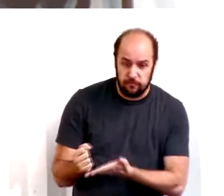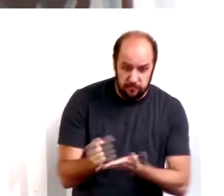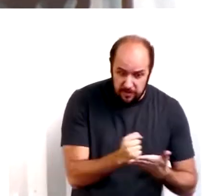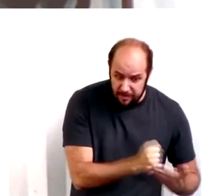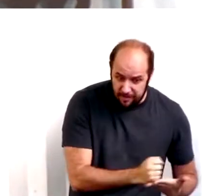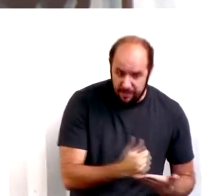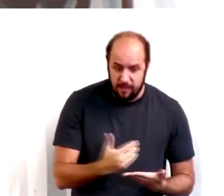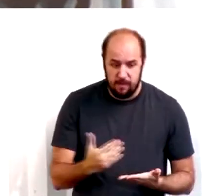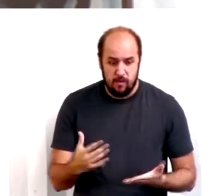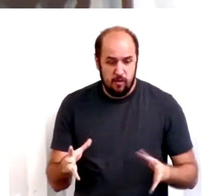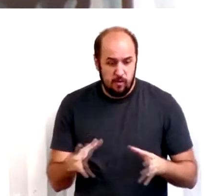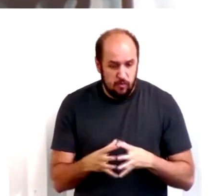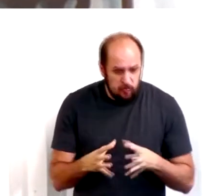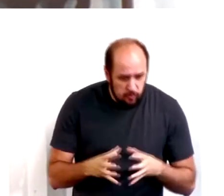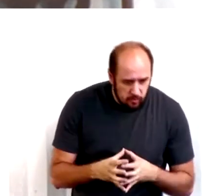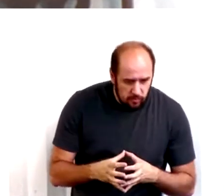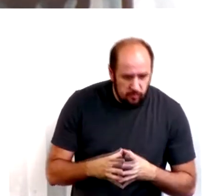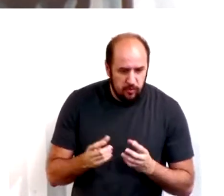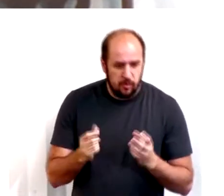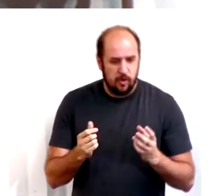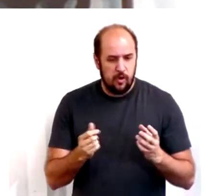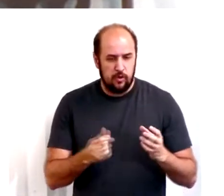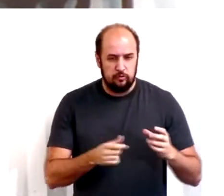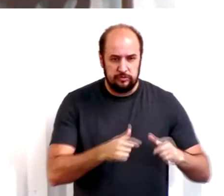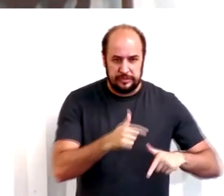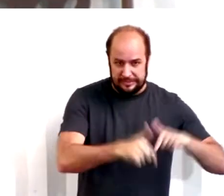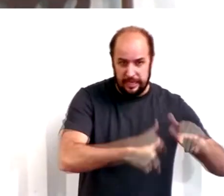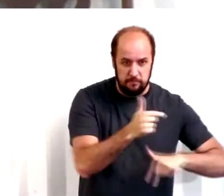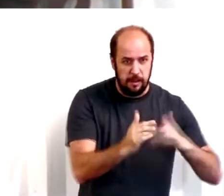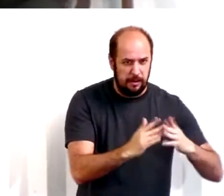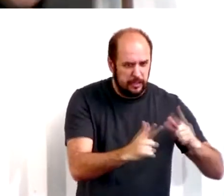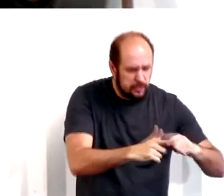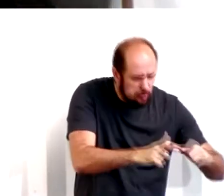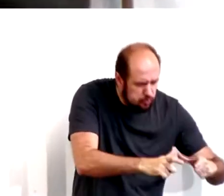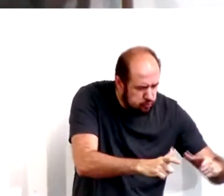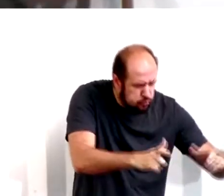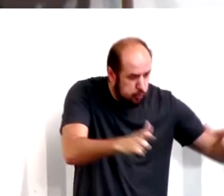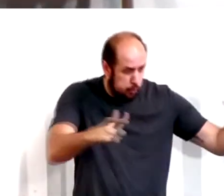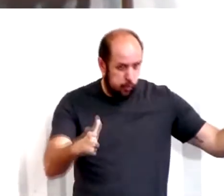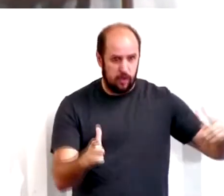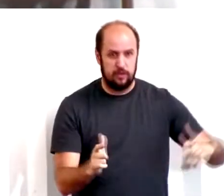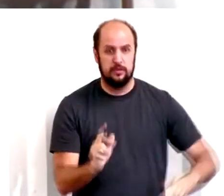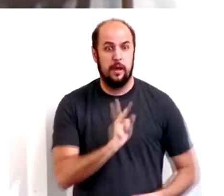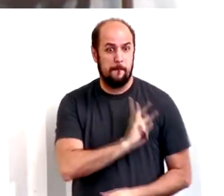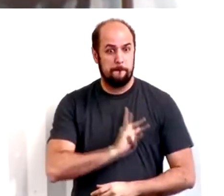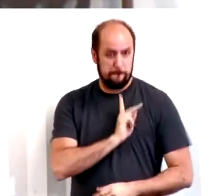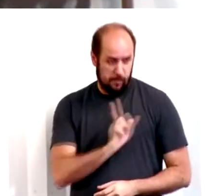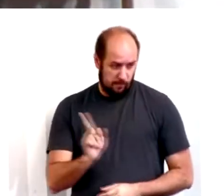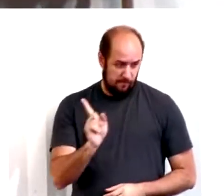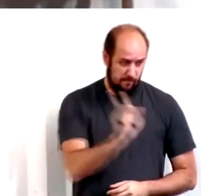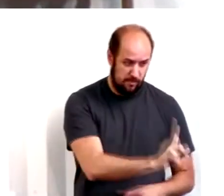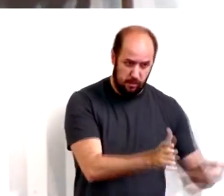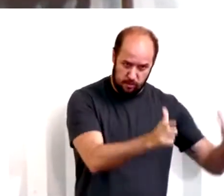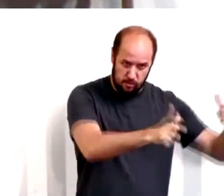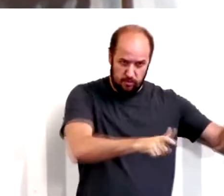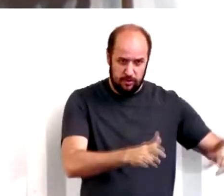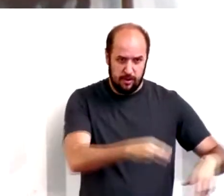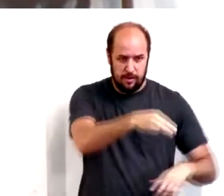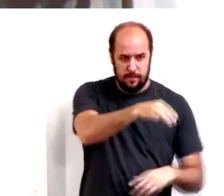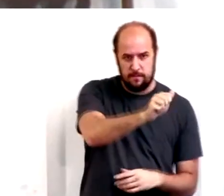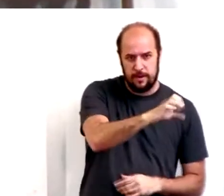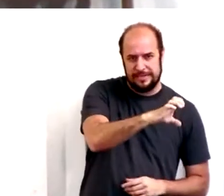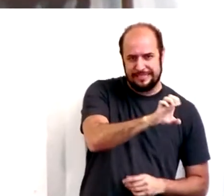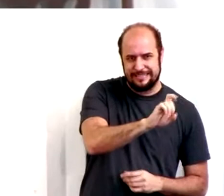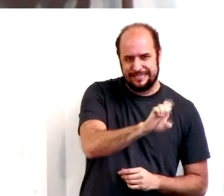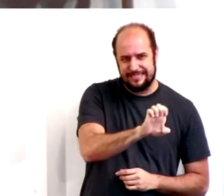momento de avanço missionário. Quando Paulo ele chega ali na Macedônia, entendendo que